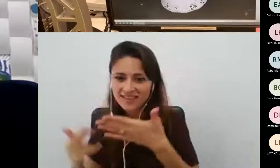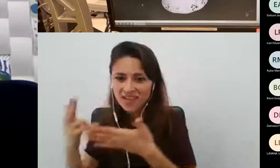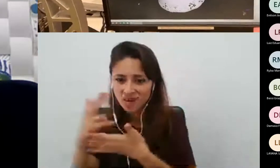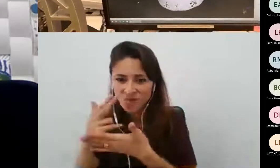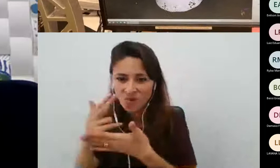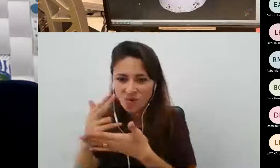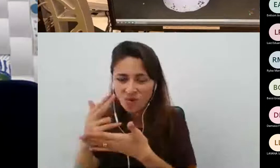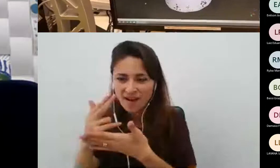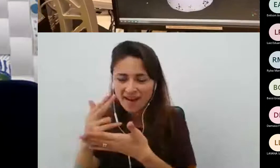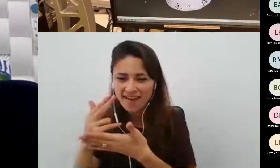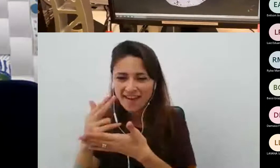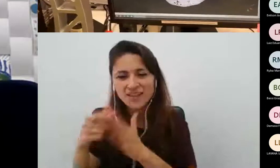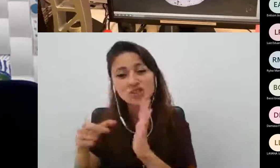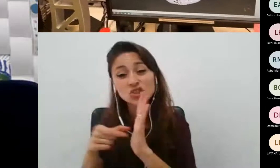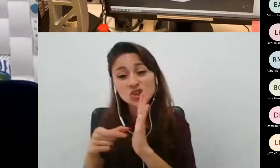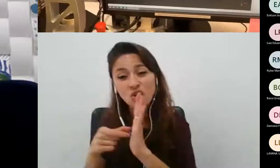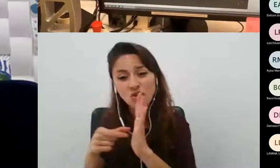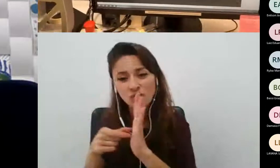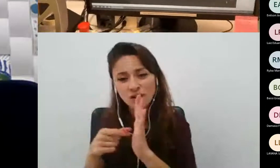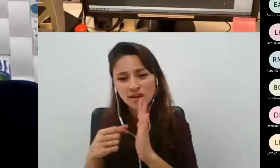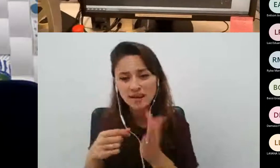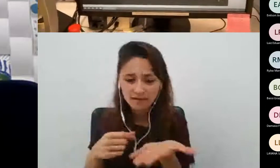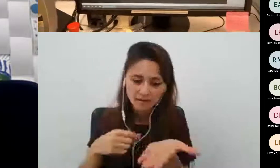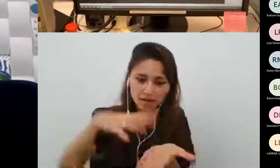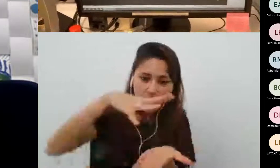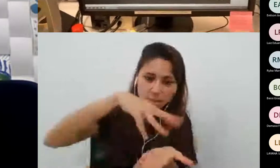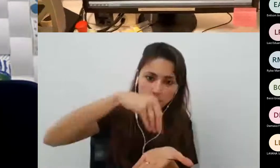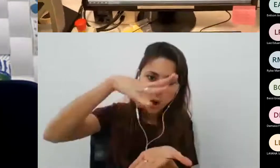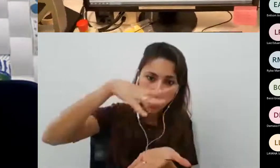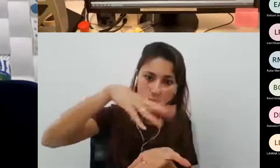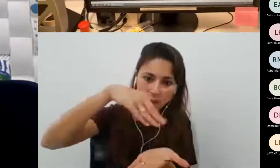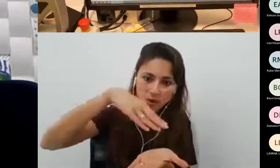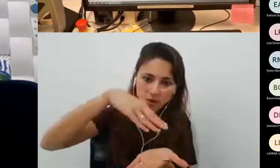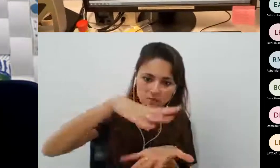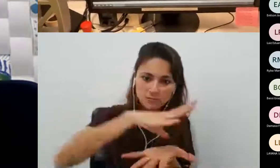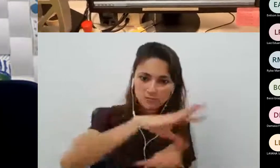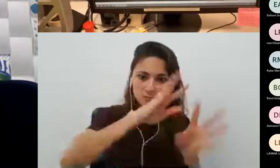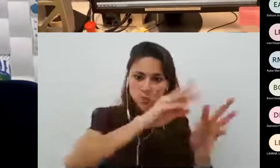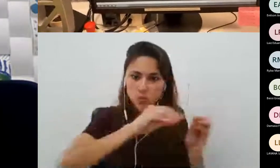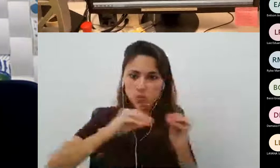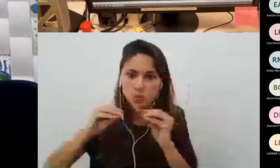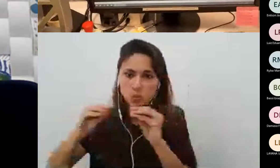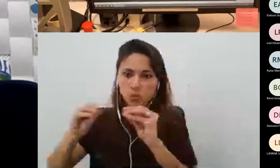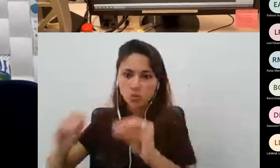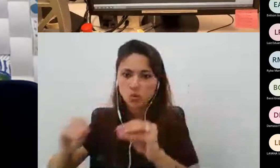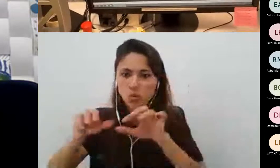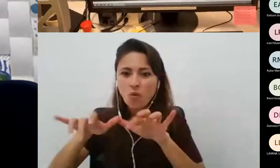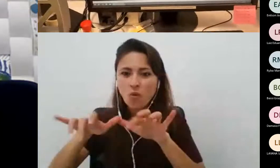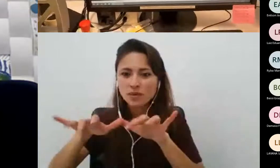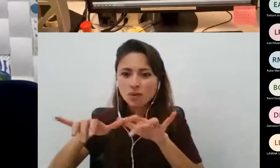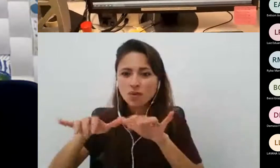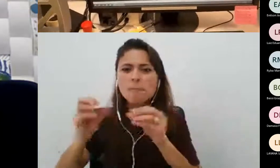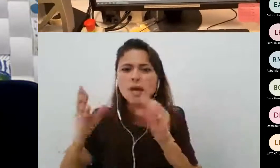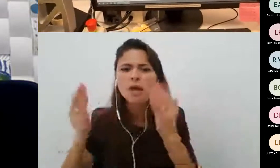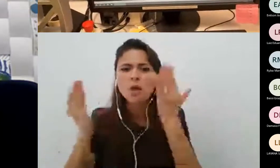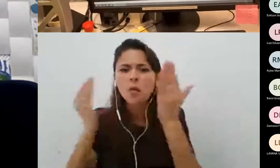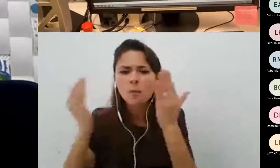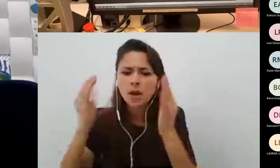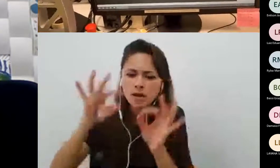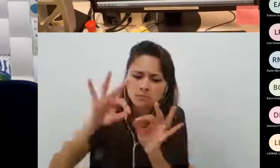no sistema de scanner, a gente pega, joga isso para o equipamento e faz a comparação, medindo o